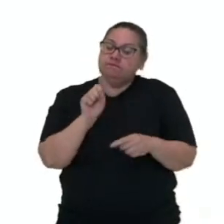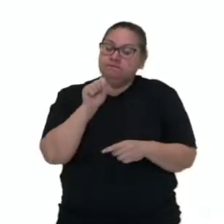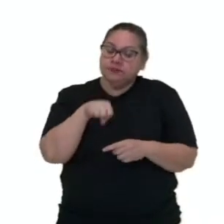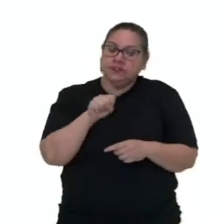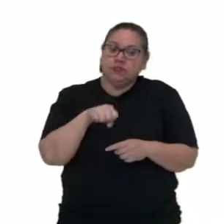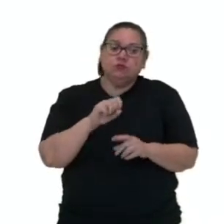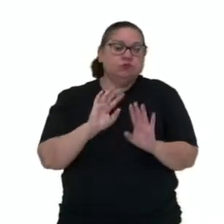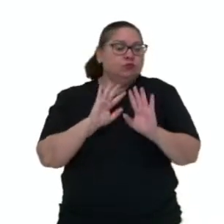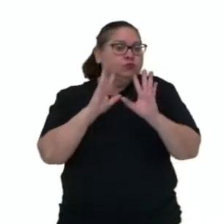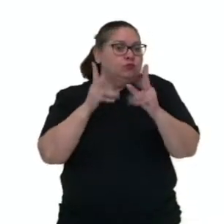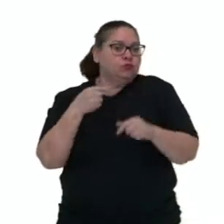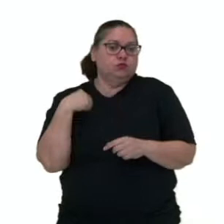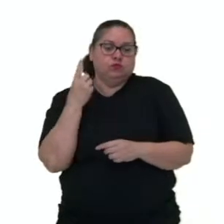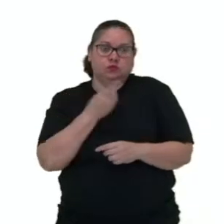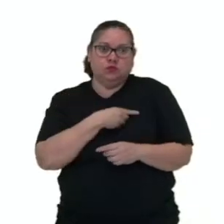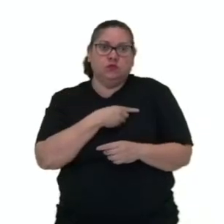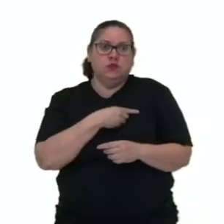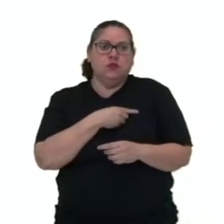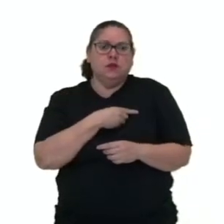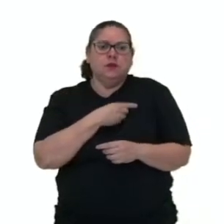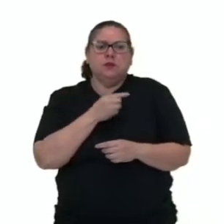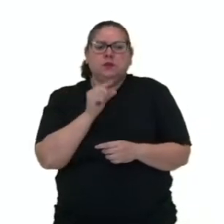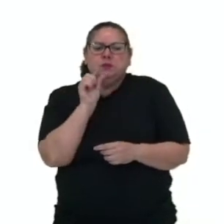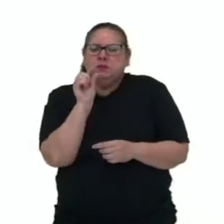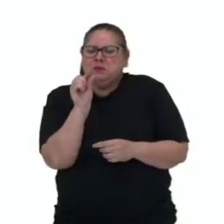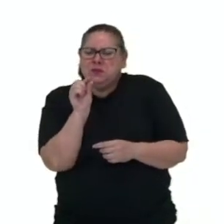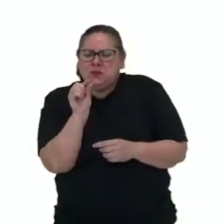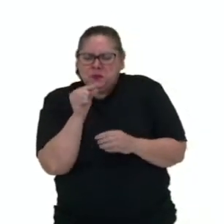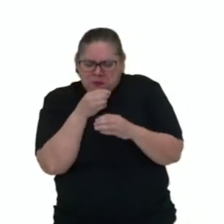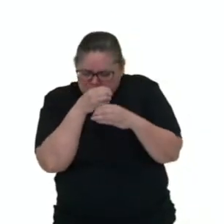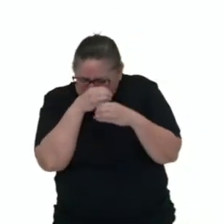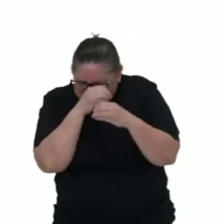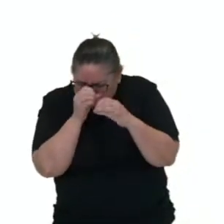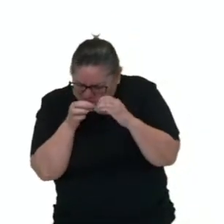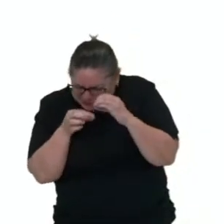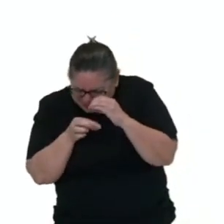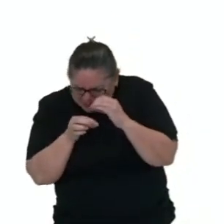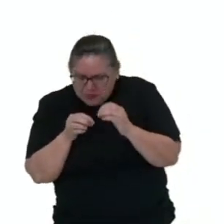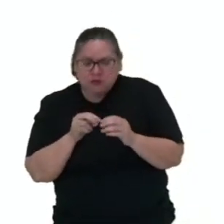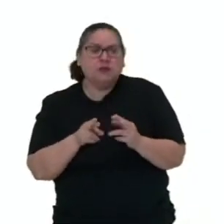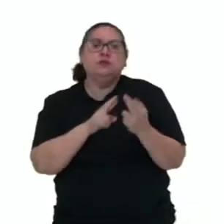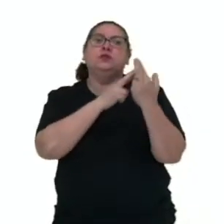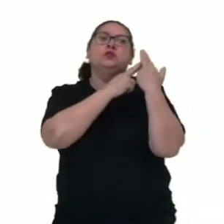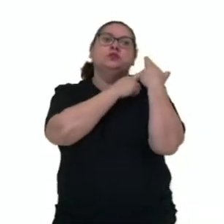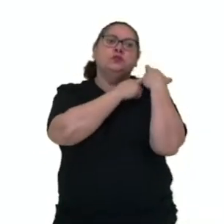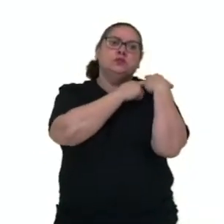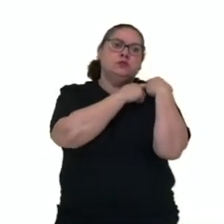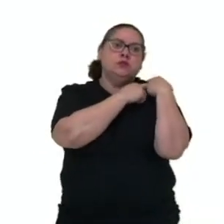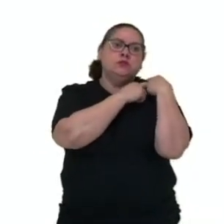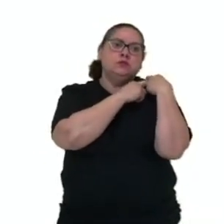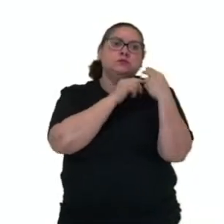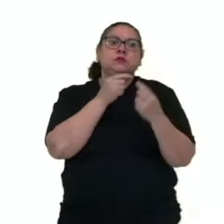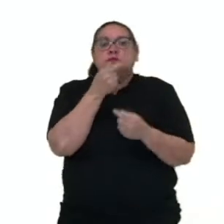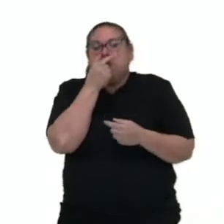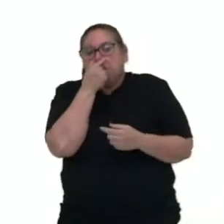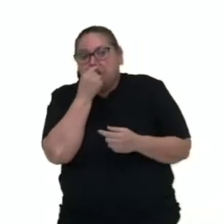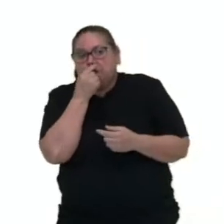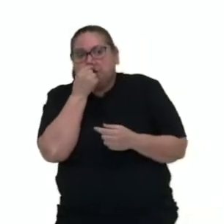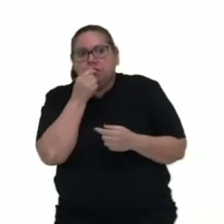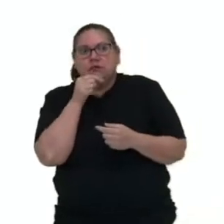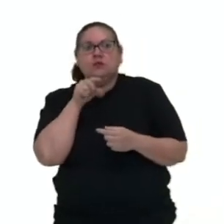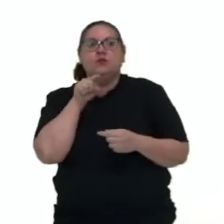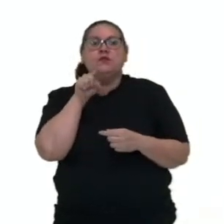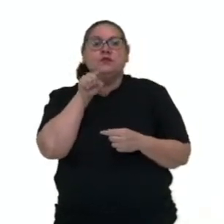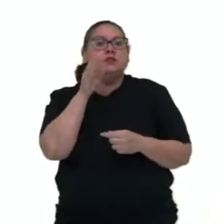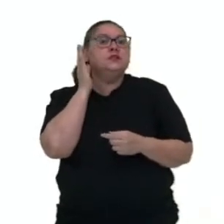já passamos por isso. Seres muito pequenos são os seres responsáveis por essa gripe.